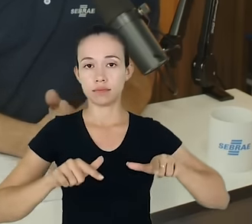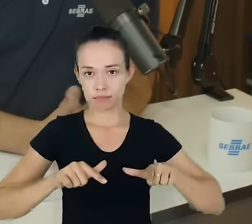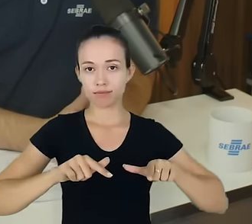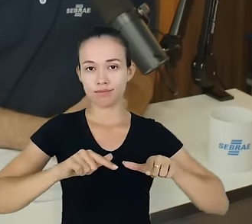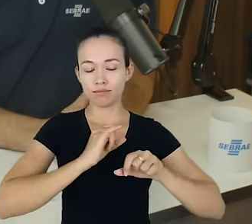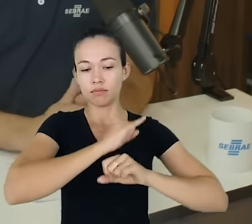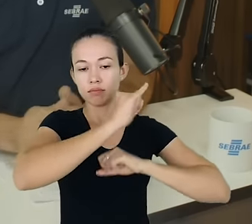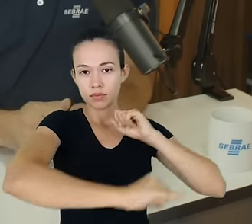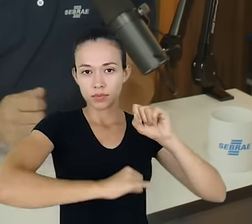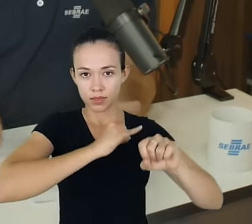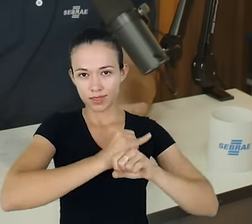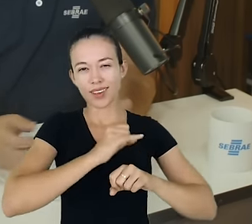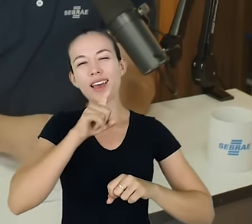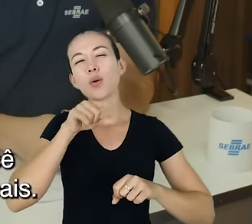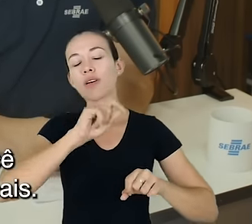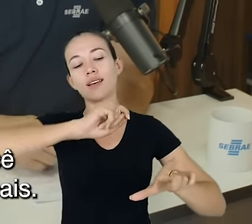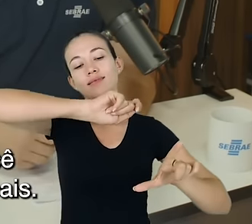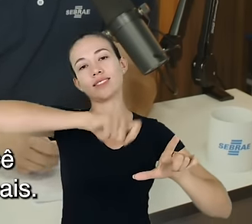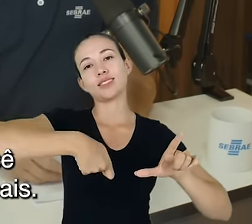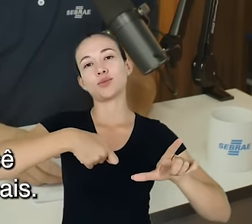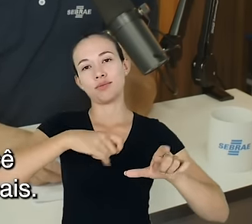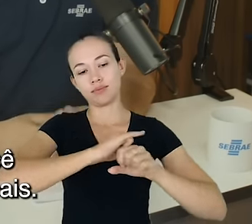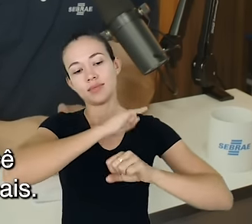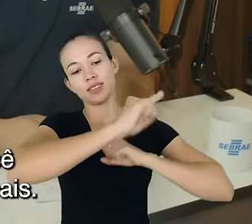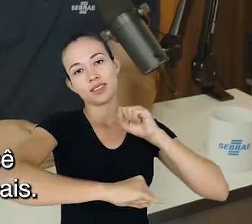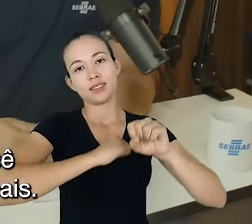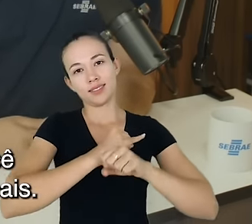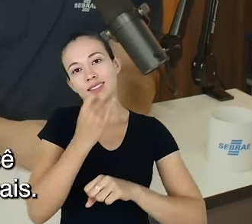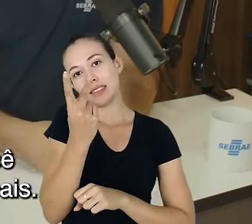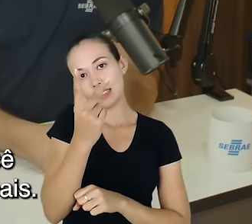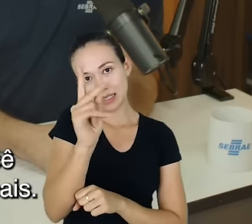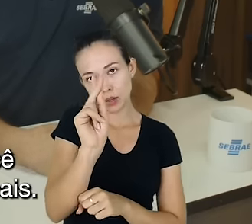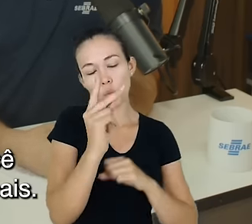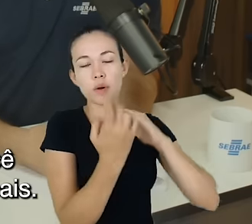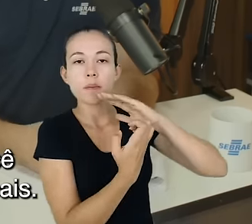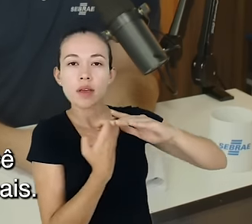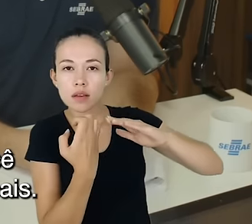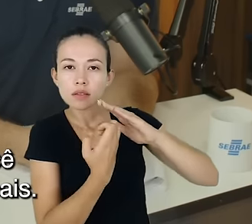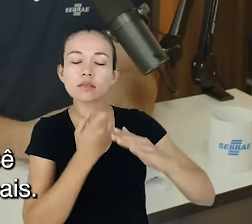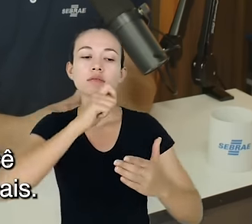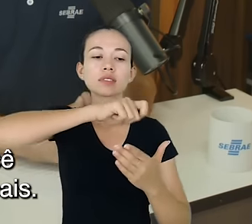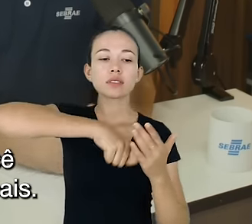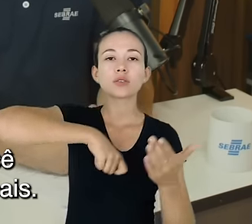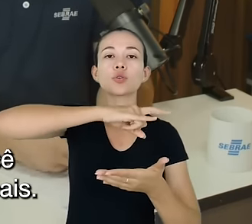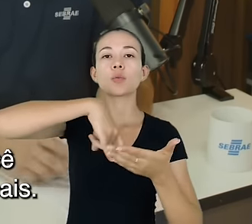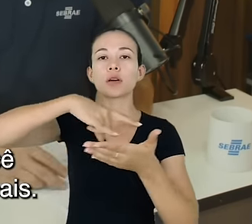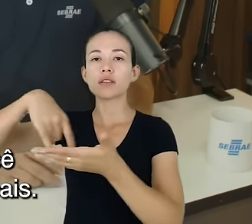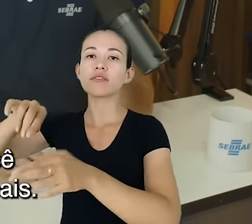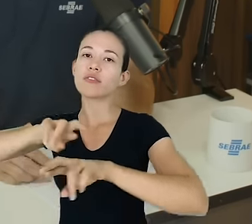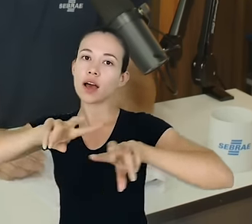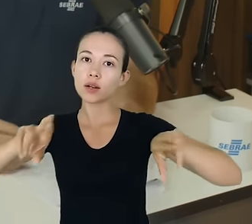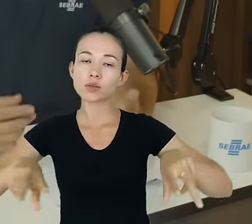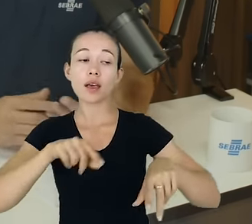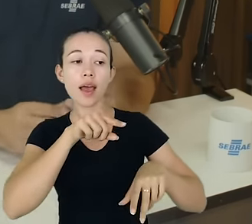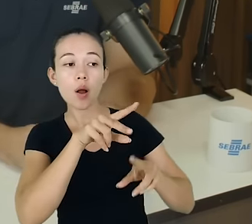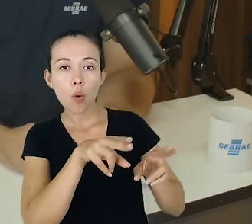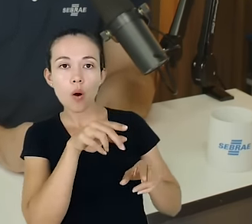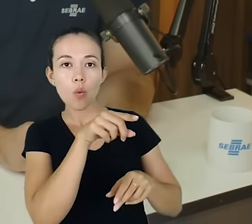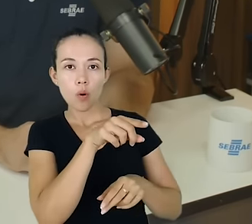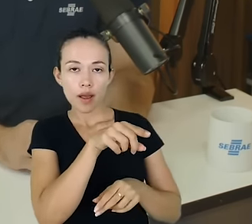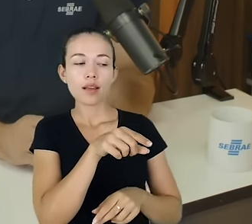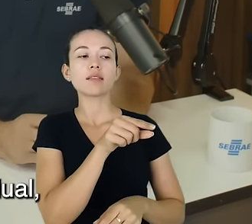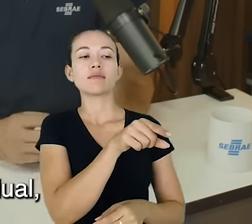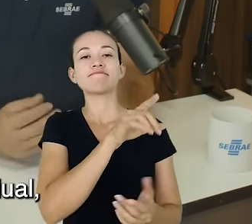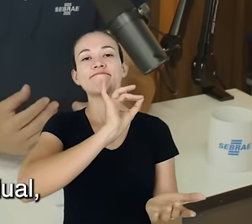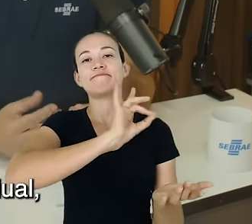ICP que a sua assinatura eletrônica assinatura da sua empresa para você assinar validar esses documentos fiscais né tendo o certificado